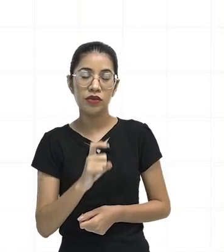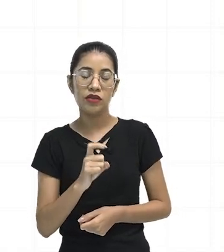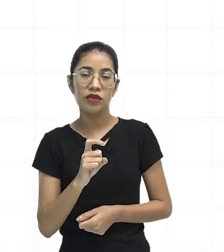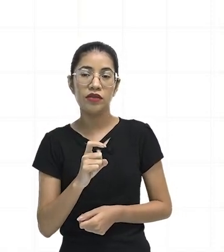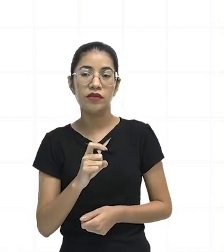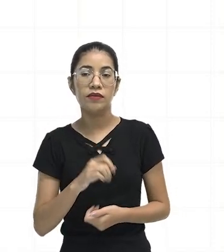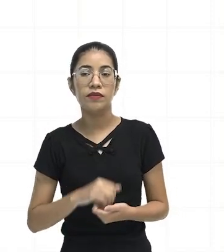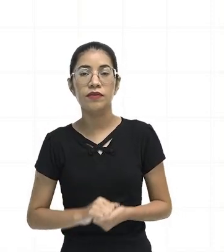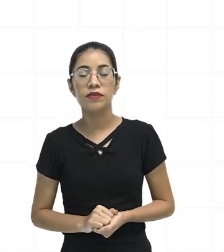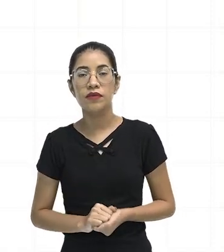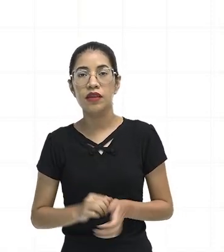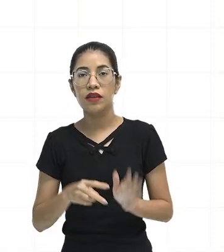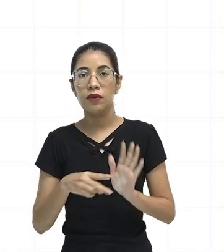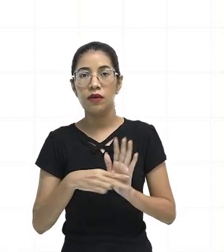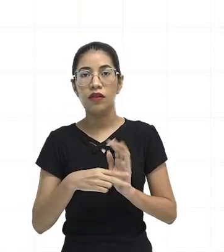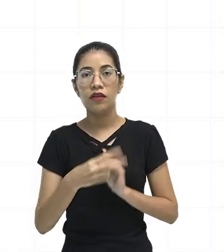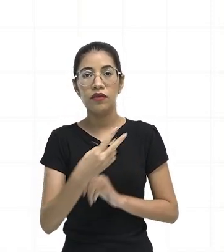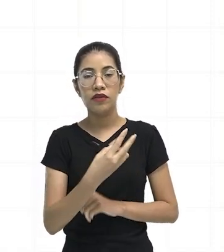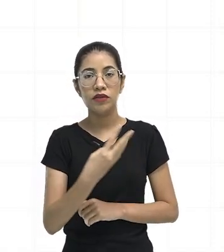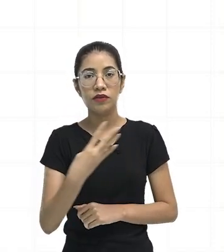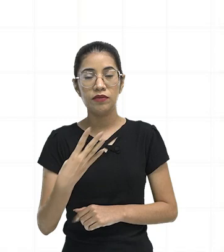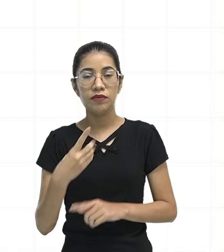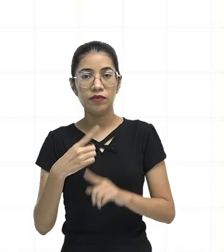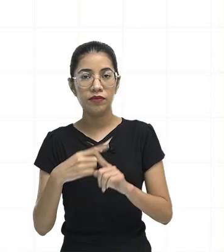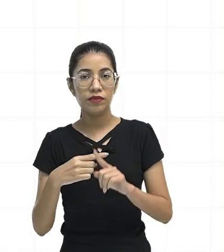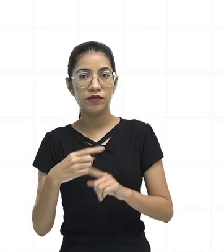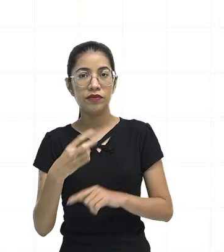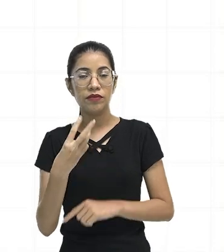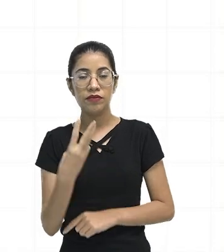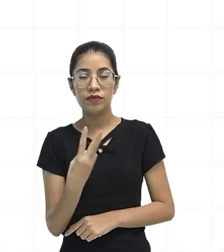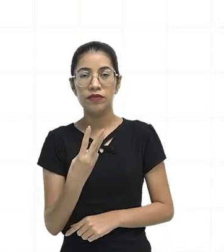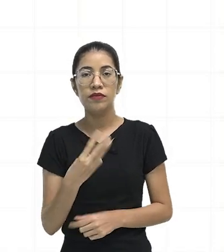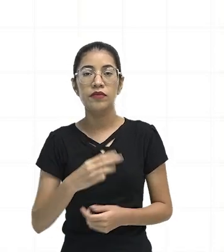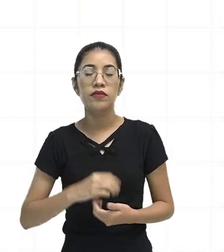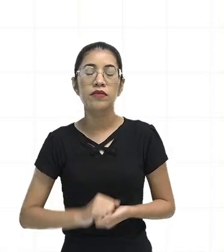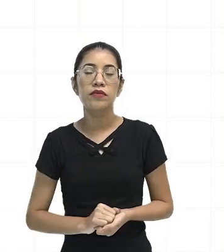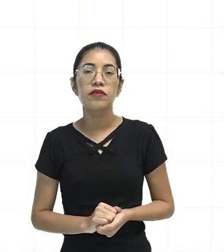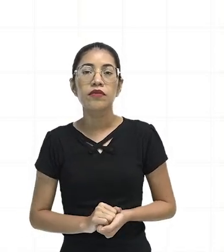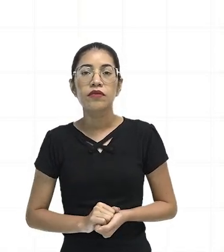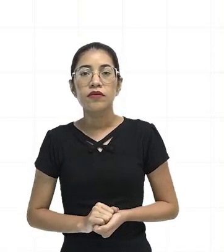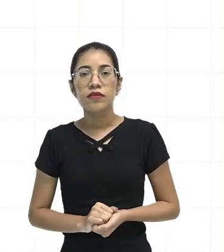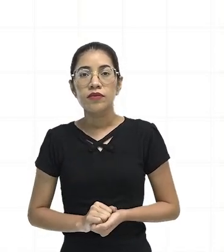2x, igual a 24 vezes 3, ok?